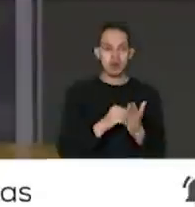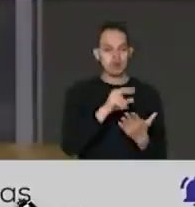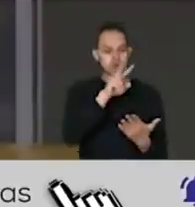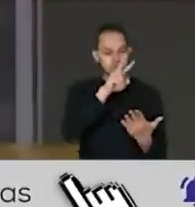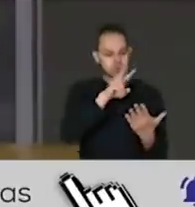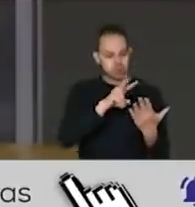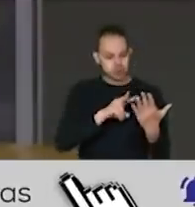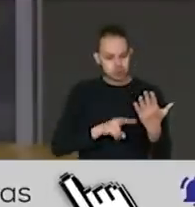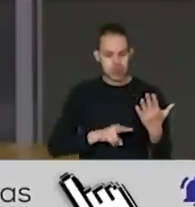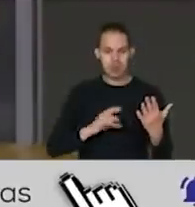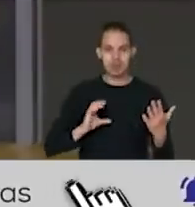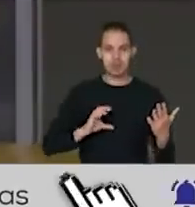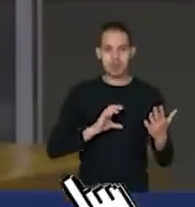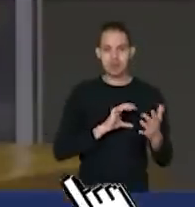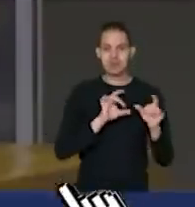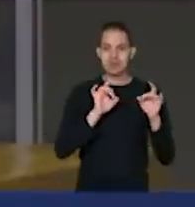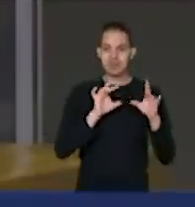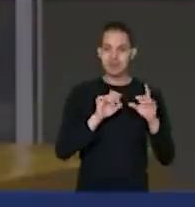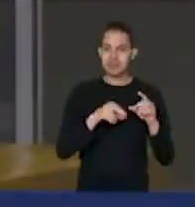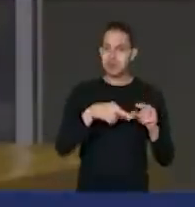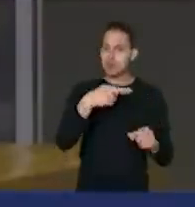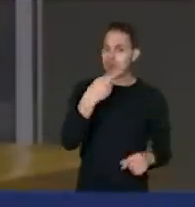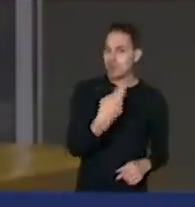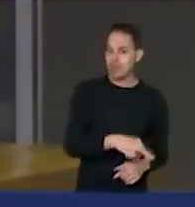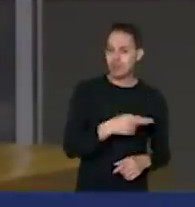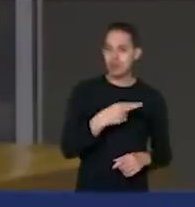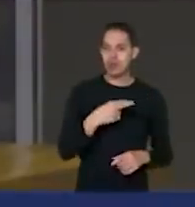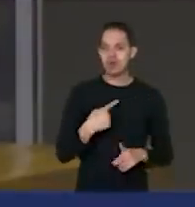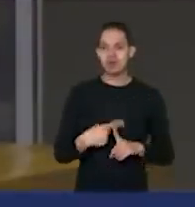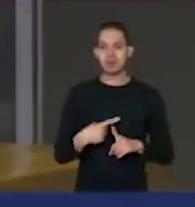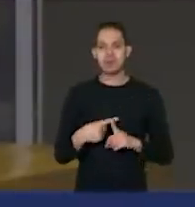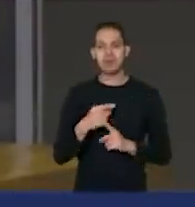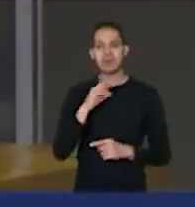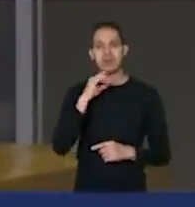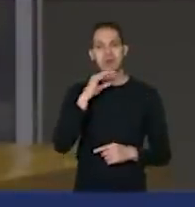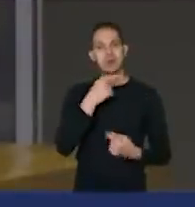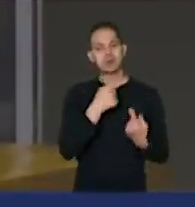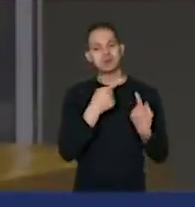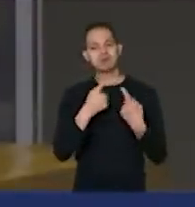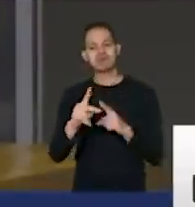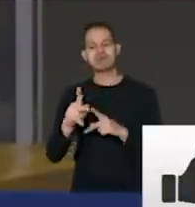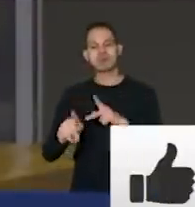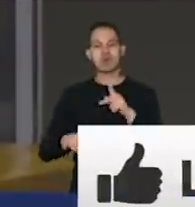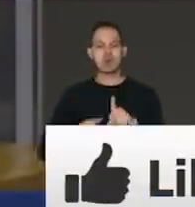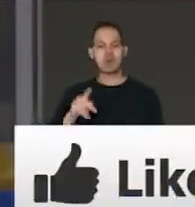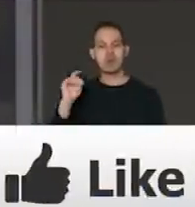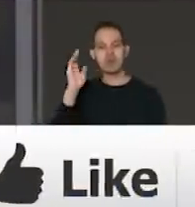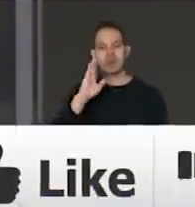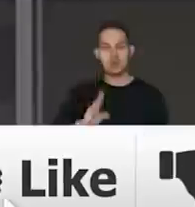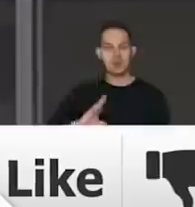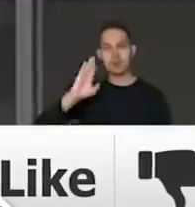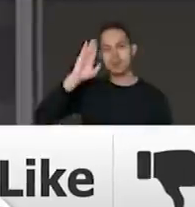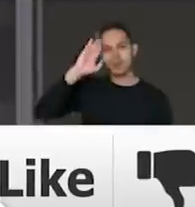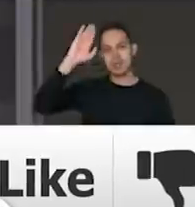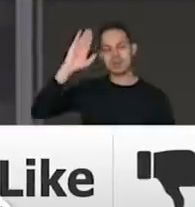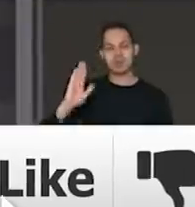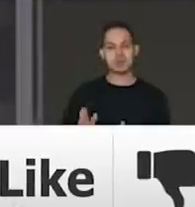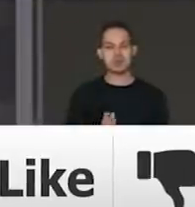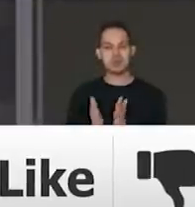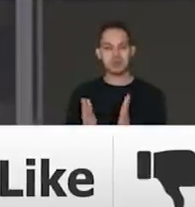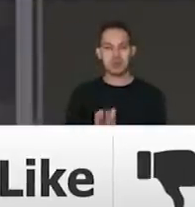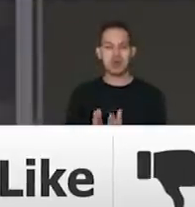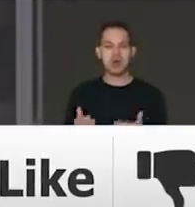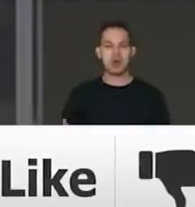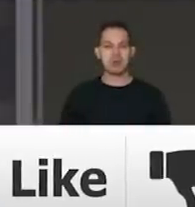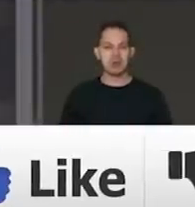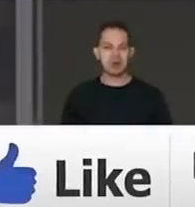não aprovem esta atrocidade contra a população brasileira, principalmente os mais pobres, fomentando miséria, fomentando